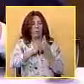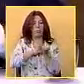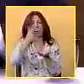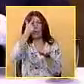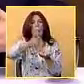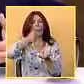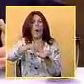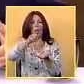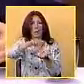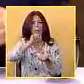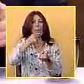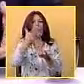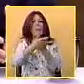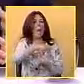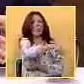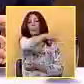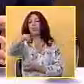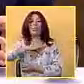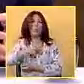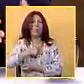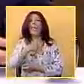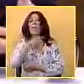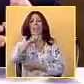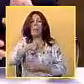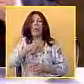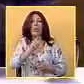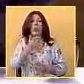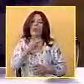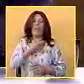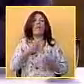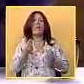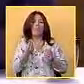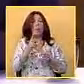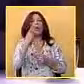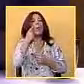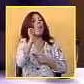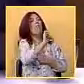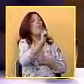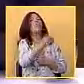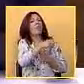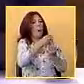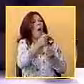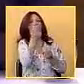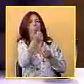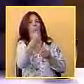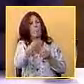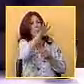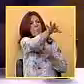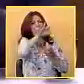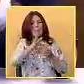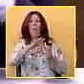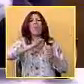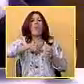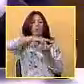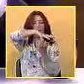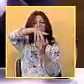as melhores soluções também para o resto do mundo. Nem devemos ter receio de conhecer as outras soluções aplicadas nos outros locais do mundo, do globo. Portanto,